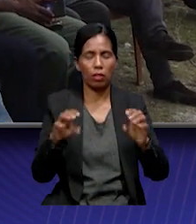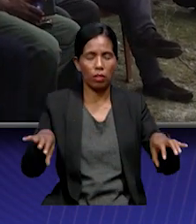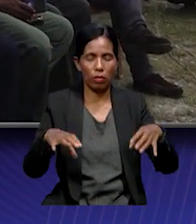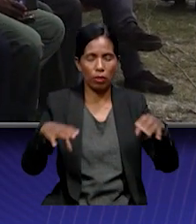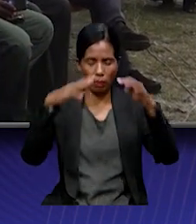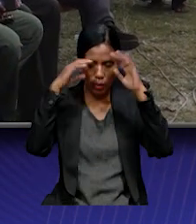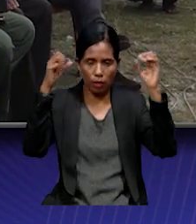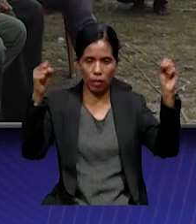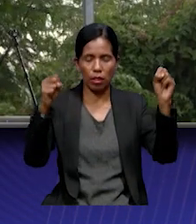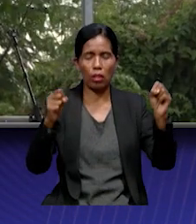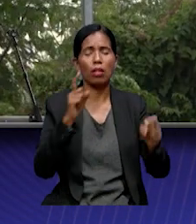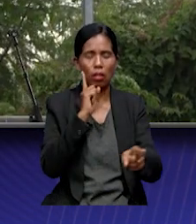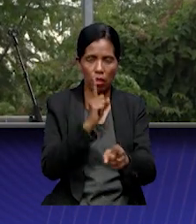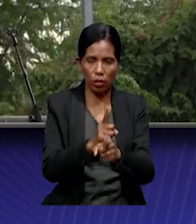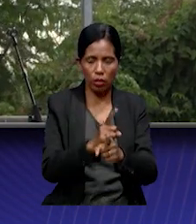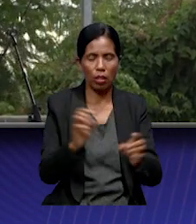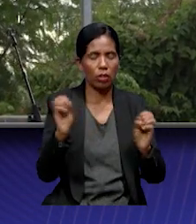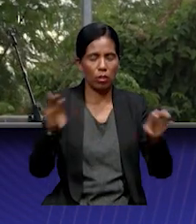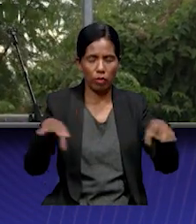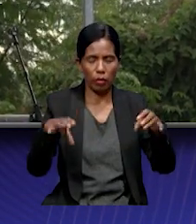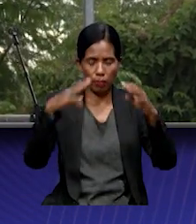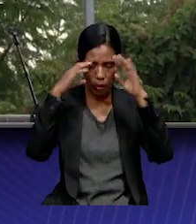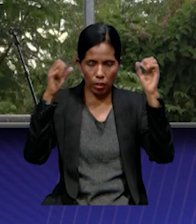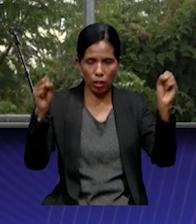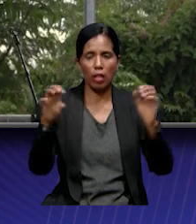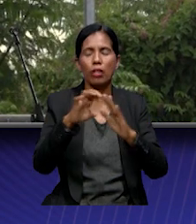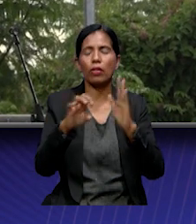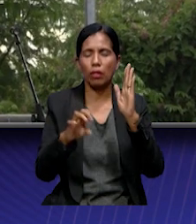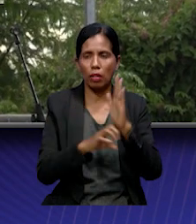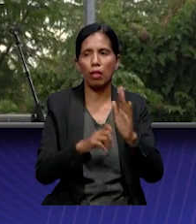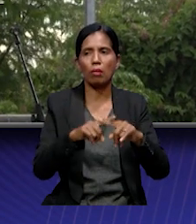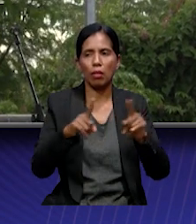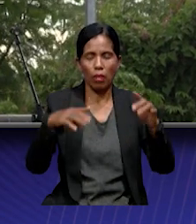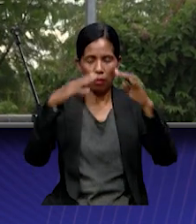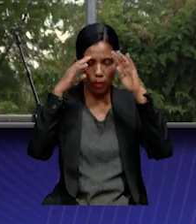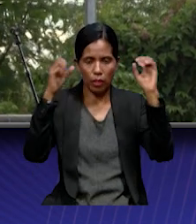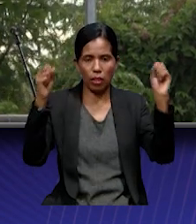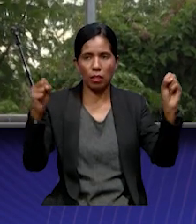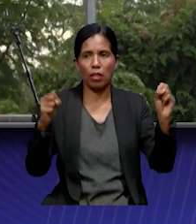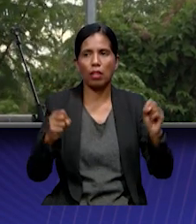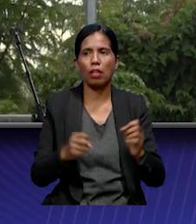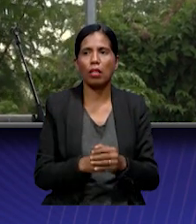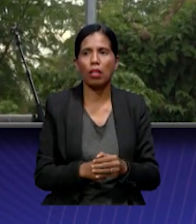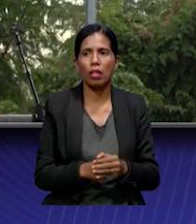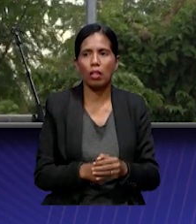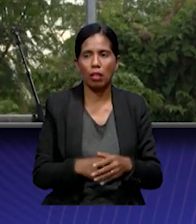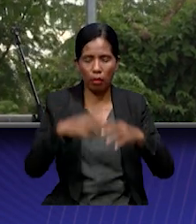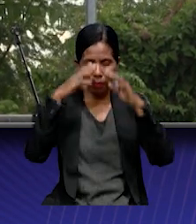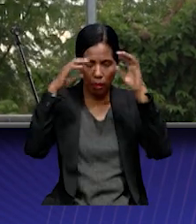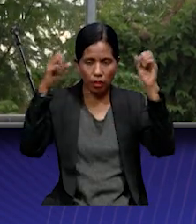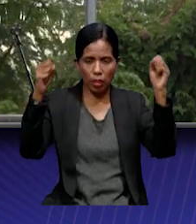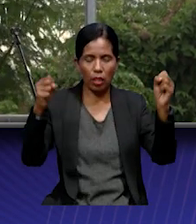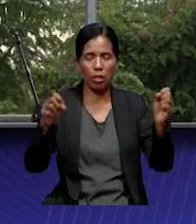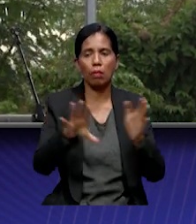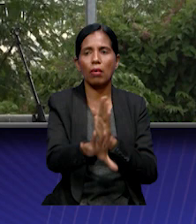nian. Sim. Lá o serviço presidente nian, né executivo nian, mas vem presidente maca por presidente maca